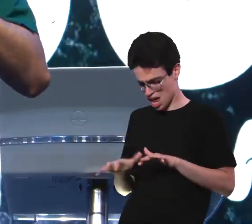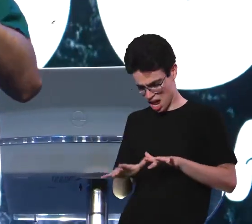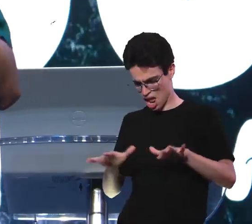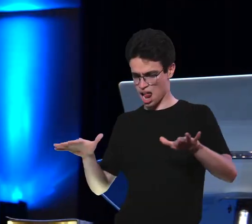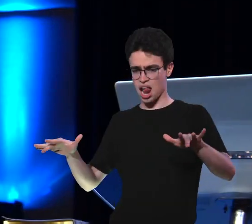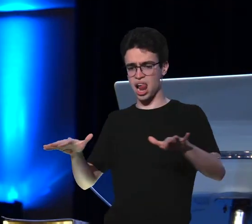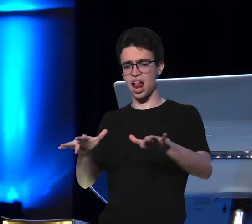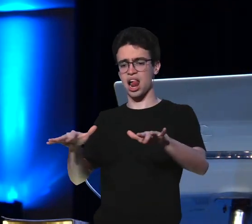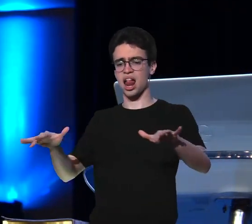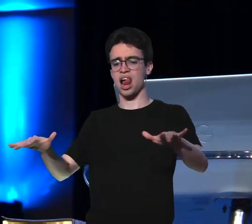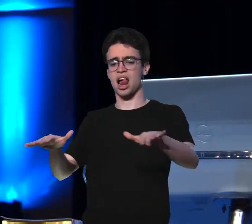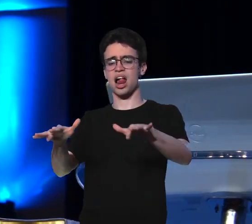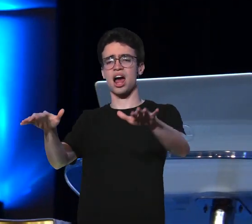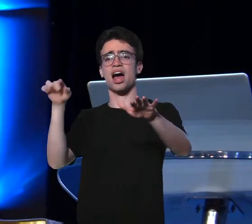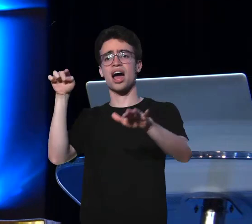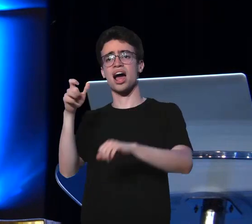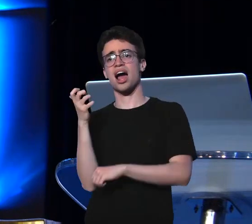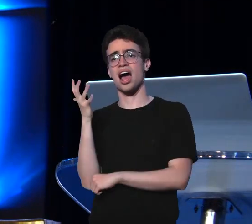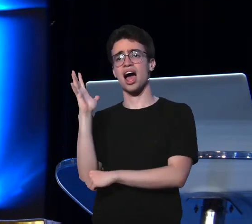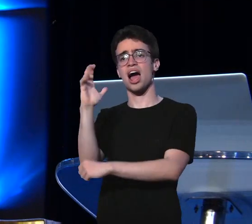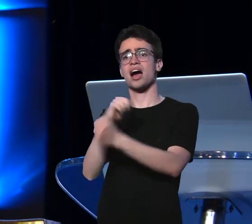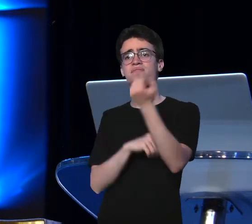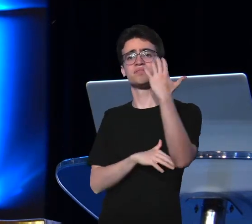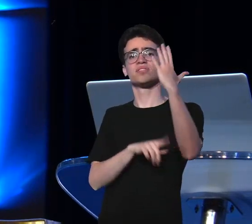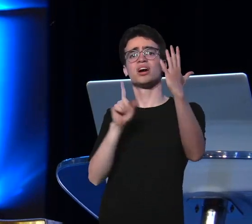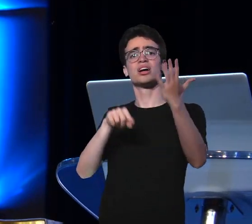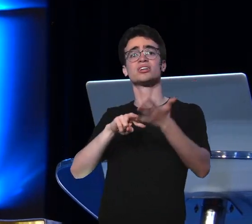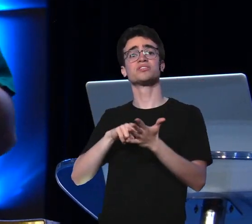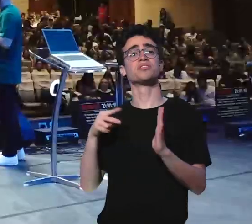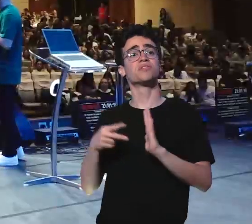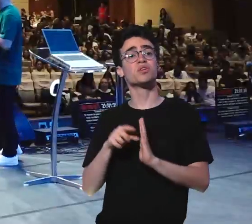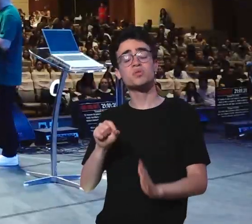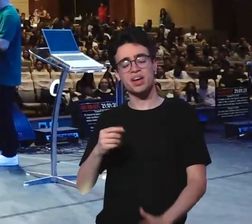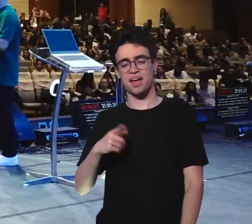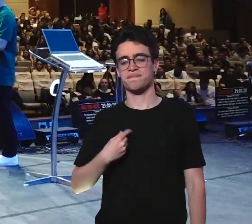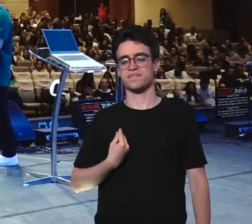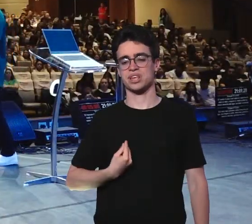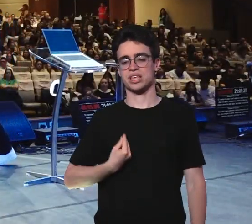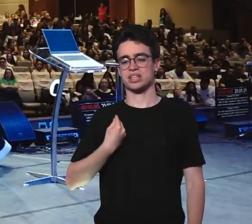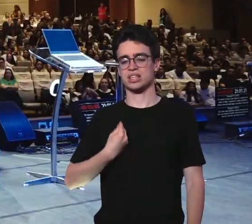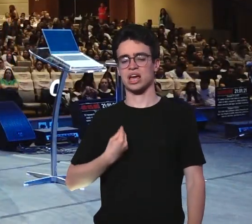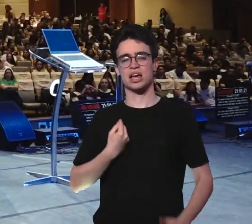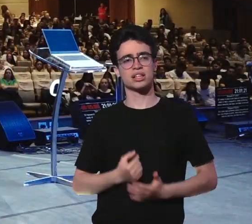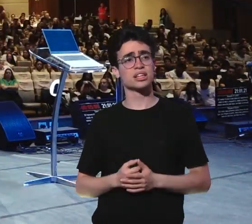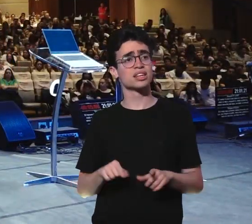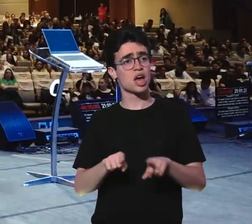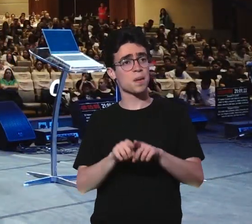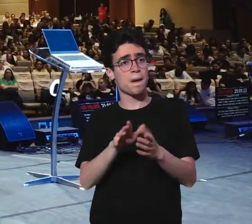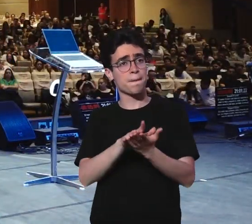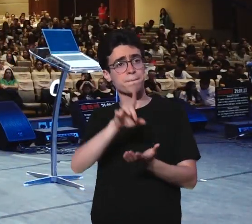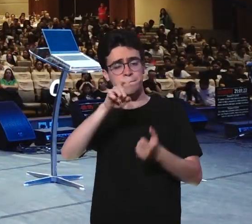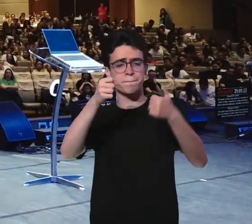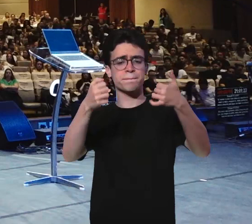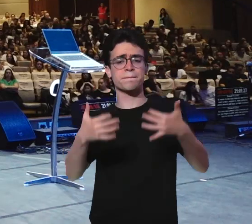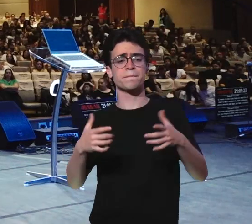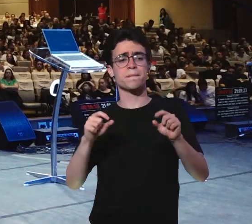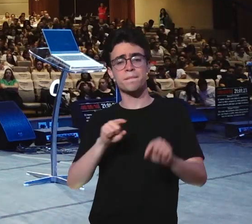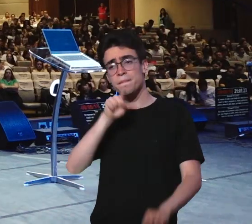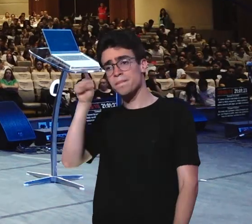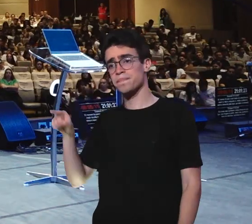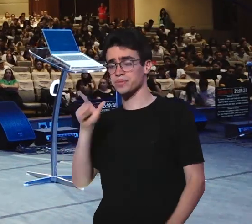à beira do rio. As árvores eram um sinal de vida. A Bíblia começa a dizer que aquela água do